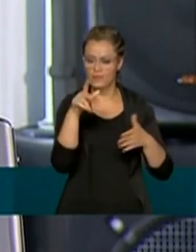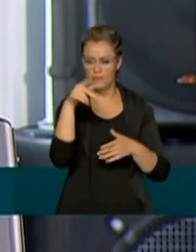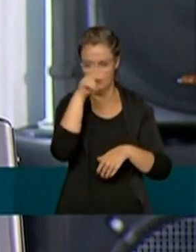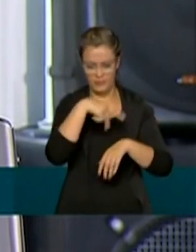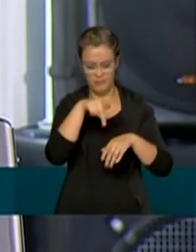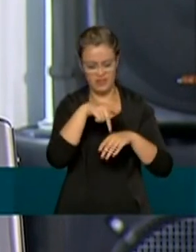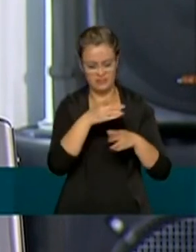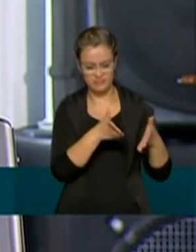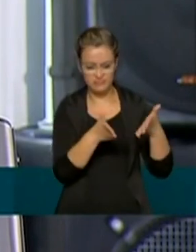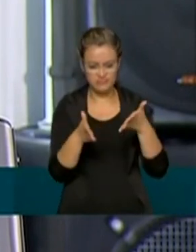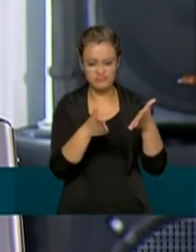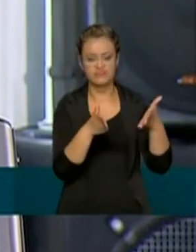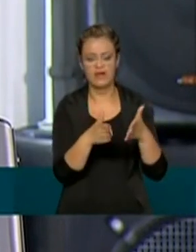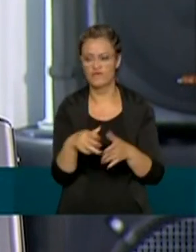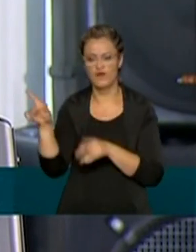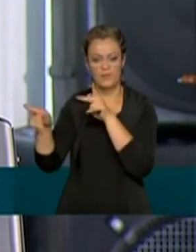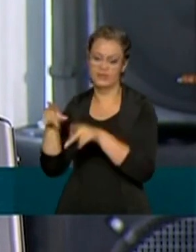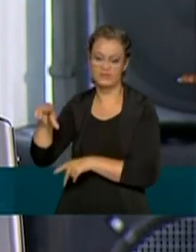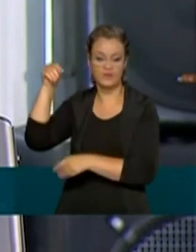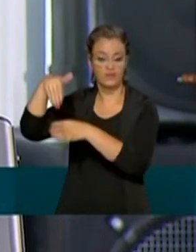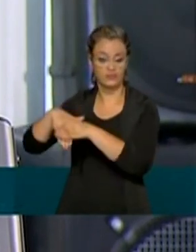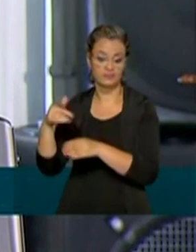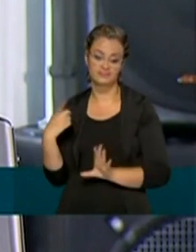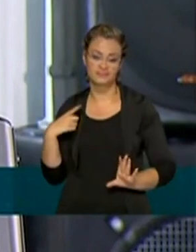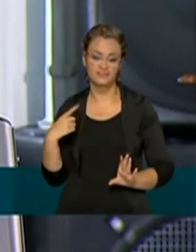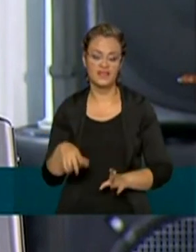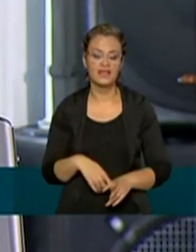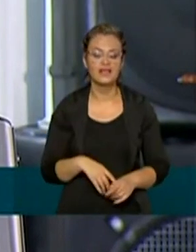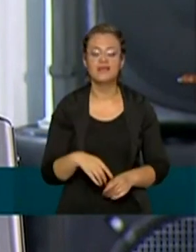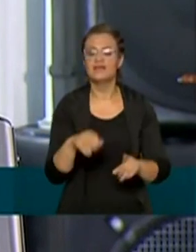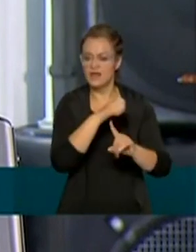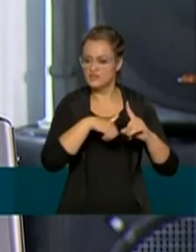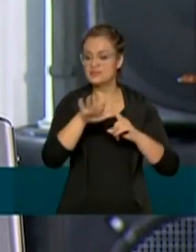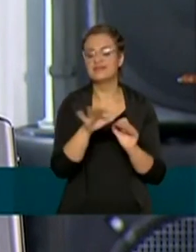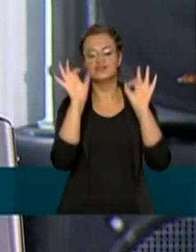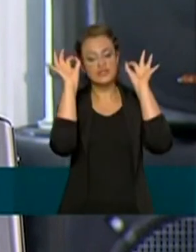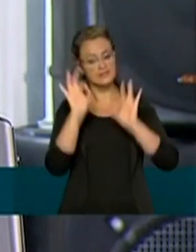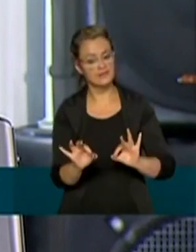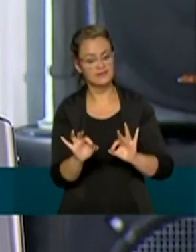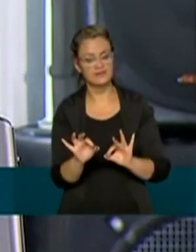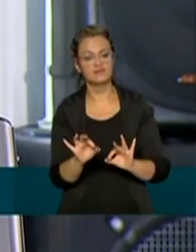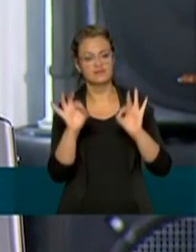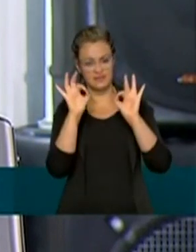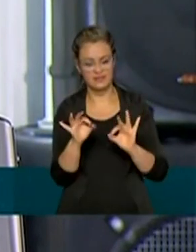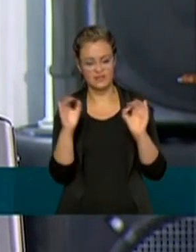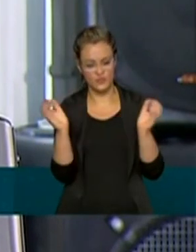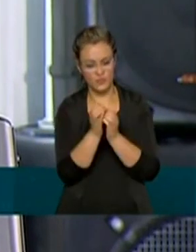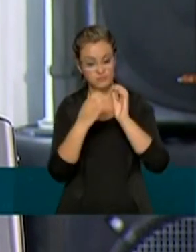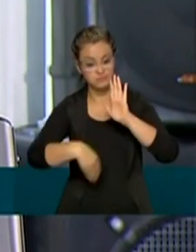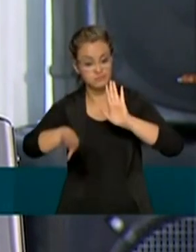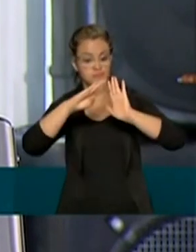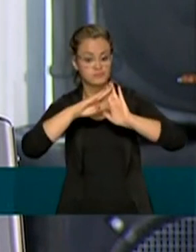país. A sociedade, atenta a essas ações, tem a certeza de que suas Forças